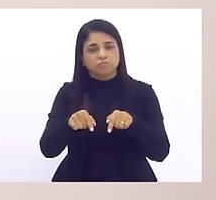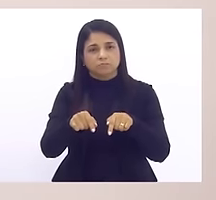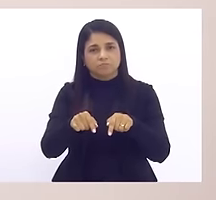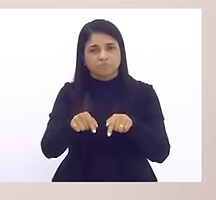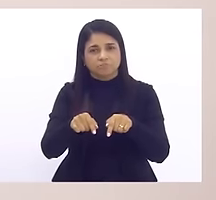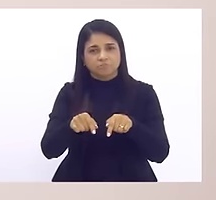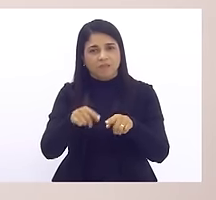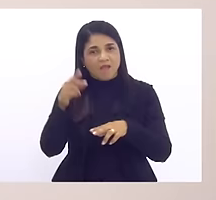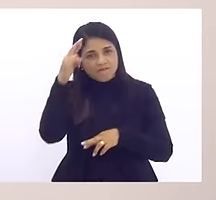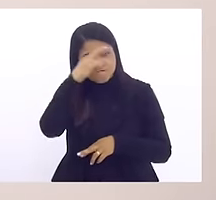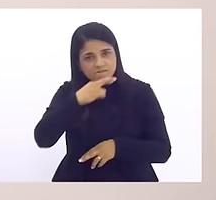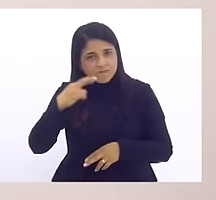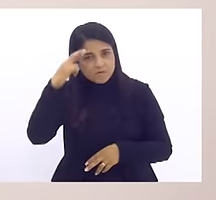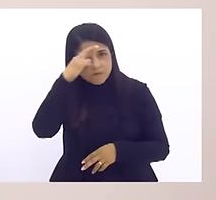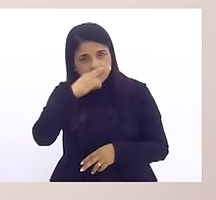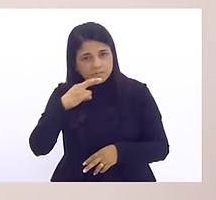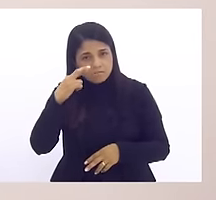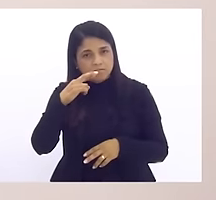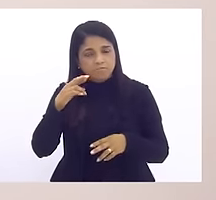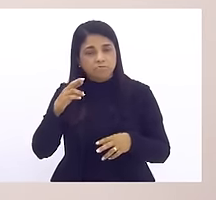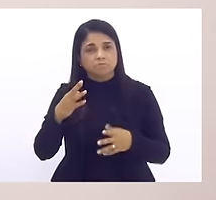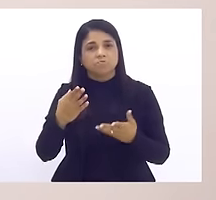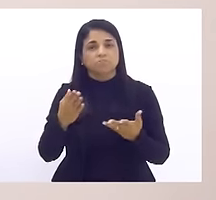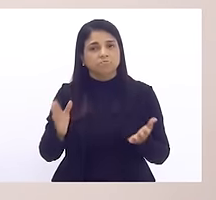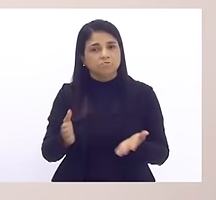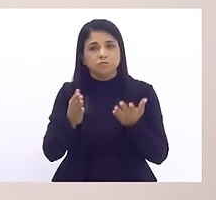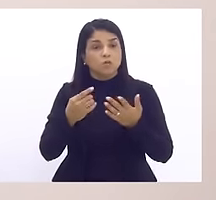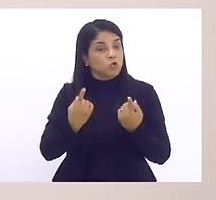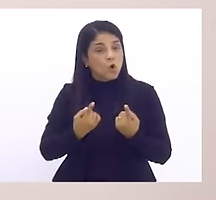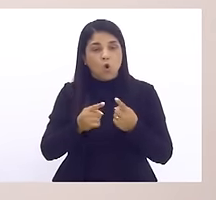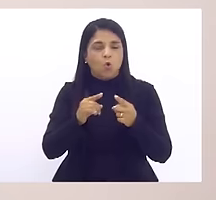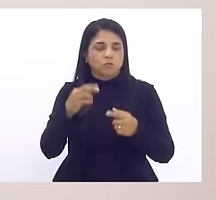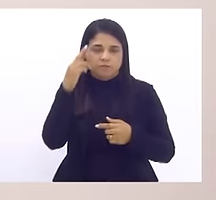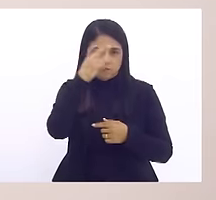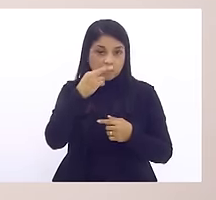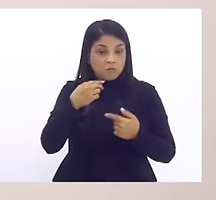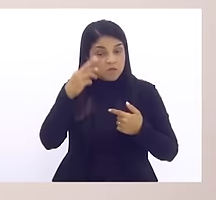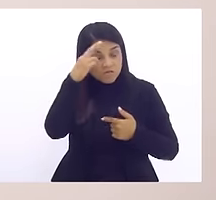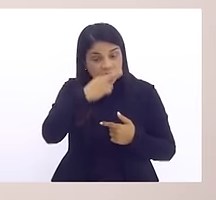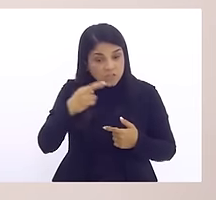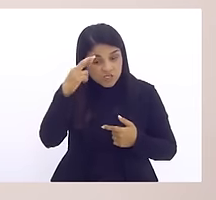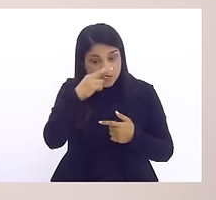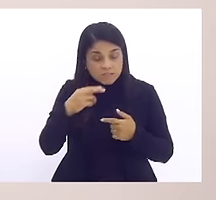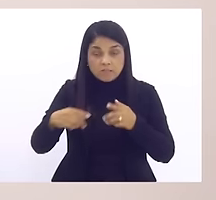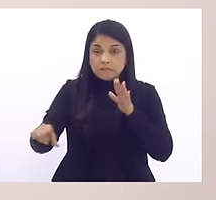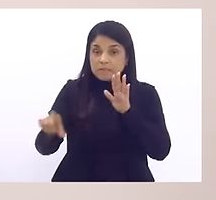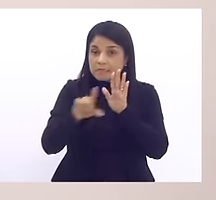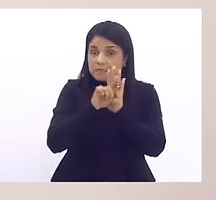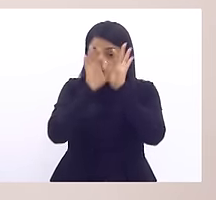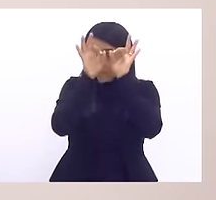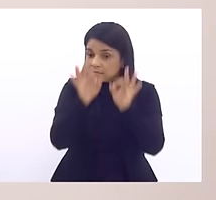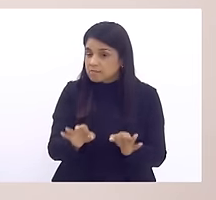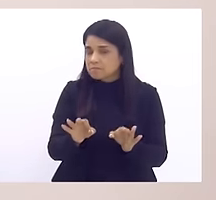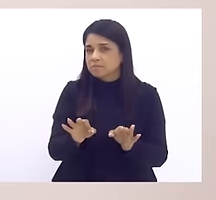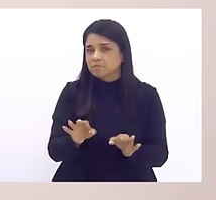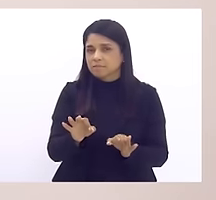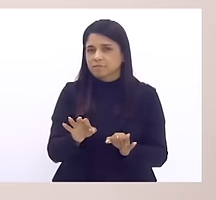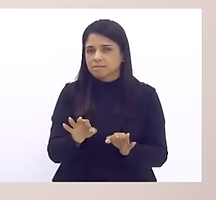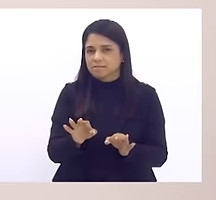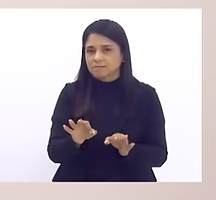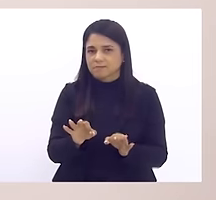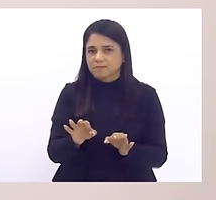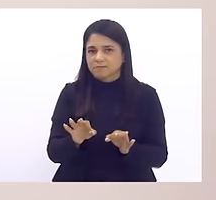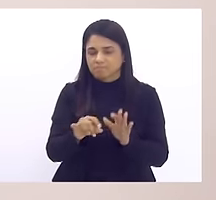nessas fiscalizações deixar claro que nós não somos contas fiscalizações mas nós queremos fiscalizações legais legais a fiscalização